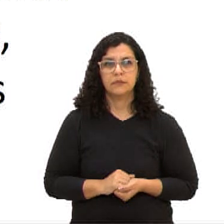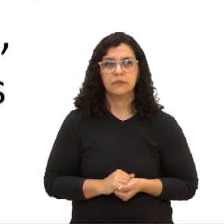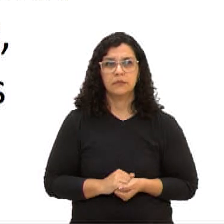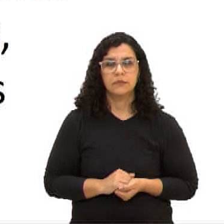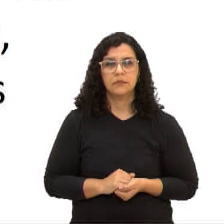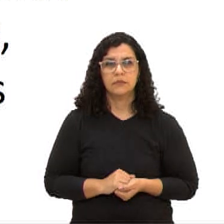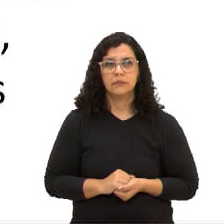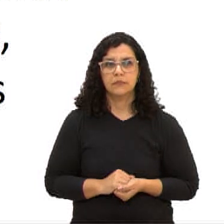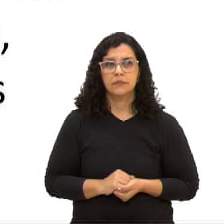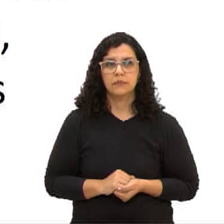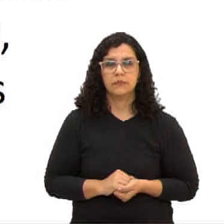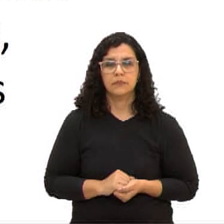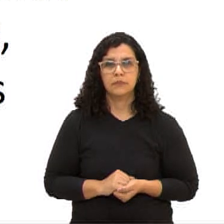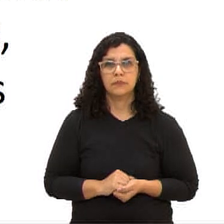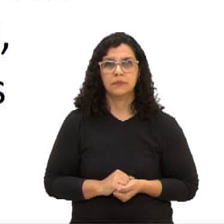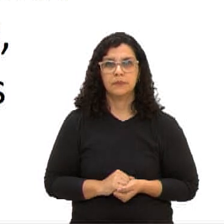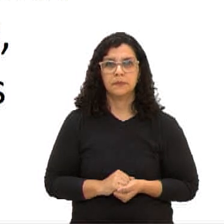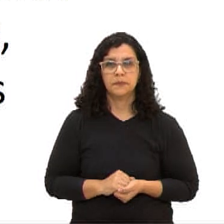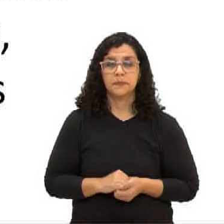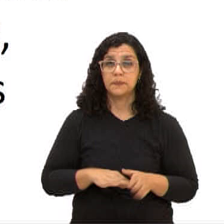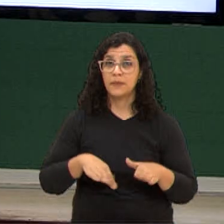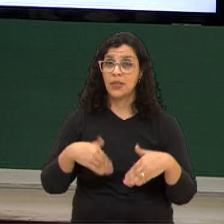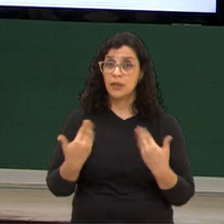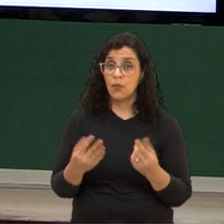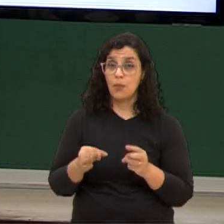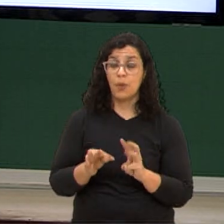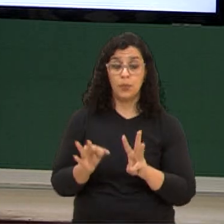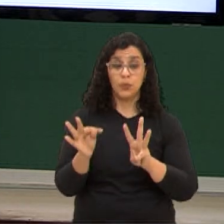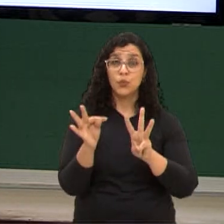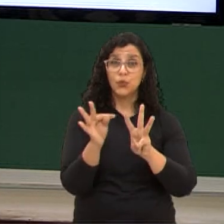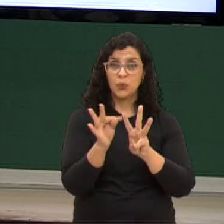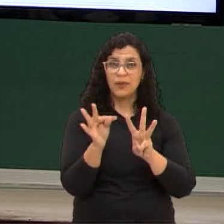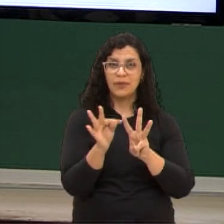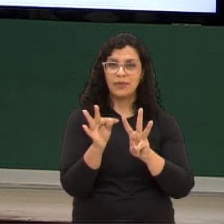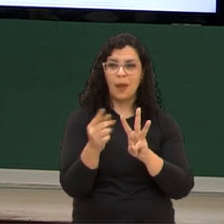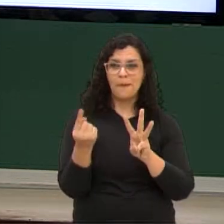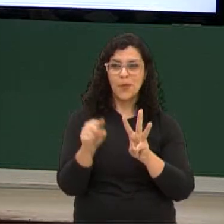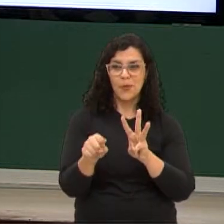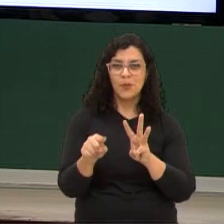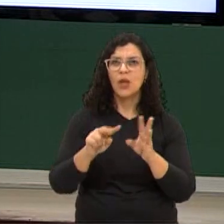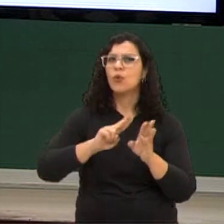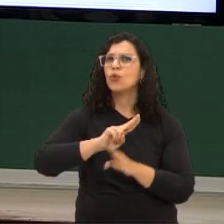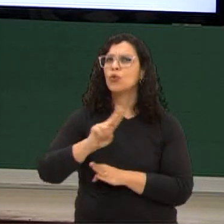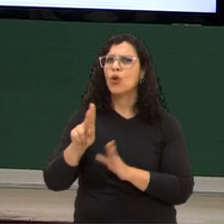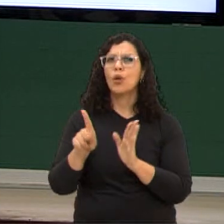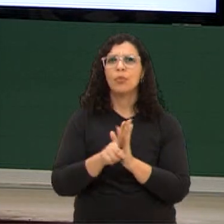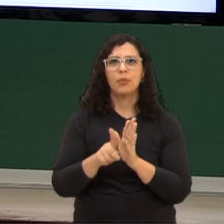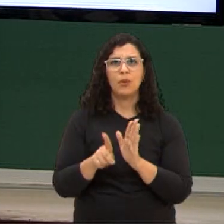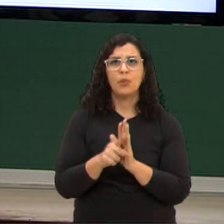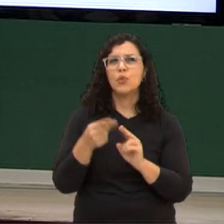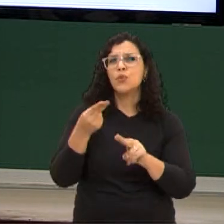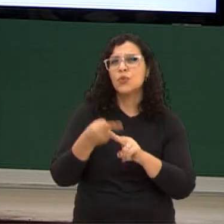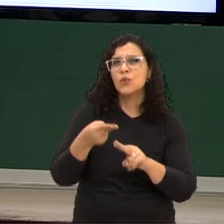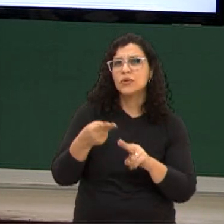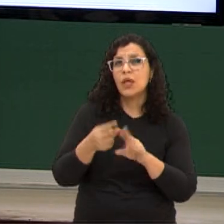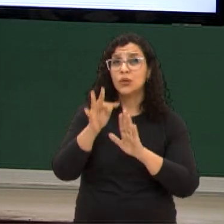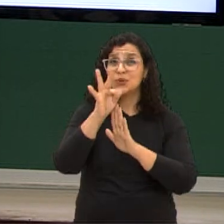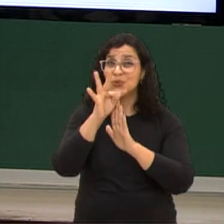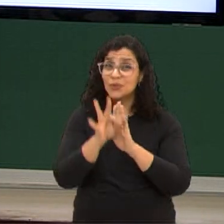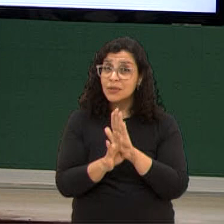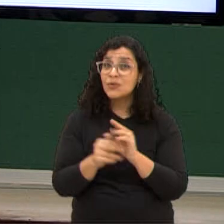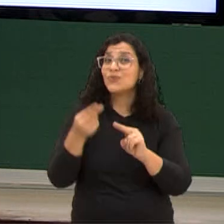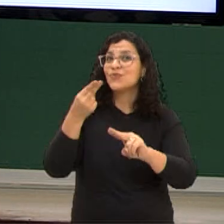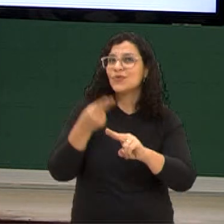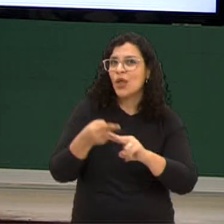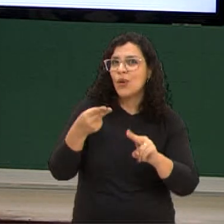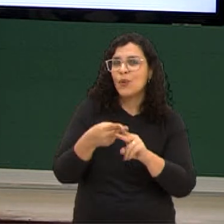críticas sobre os mais diversos assuntos. Então, o tweet, né, é o nome dado para as publicações